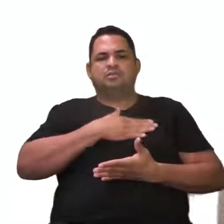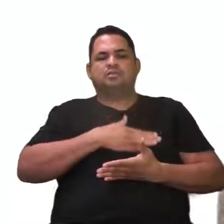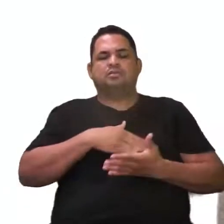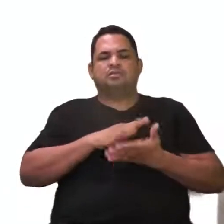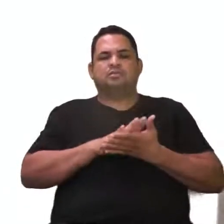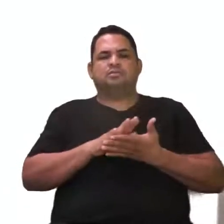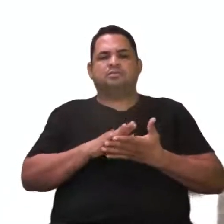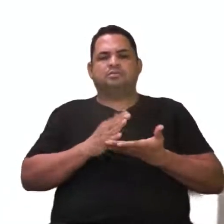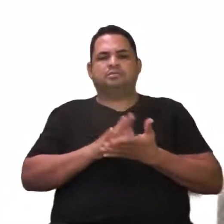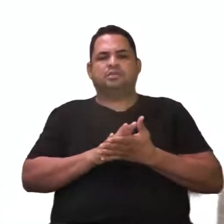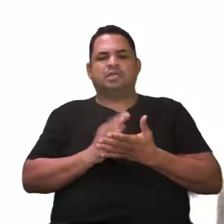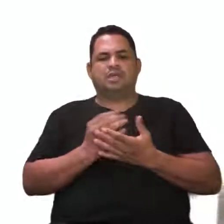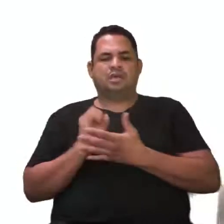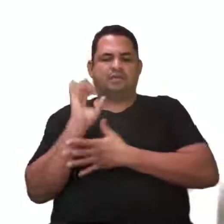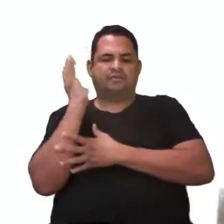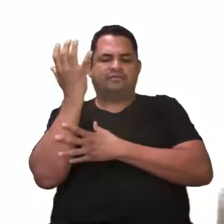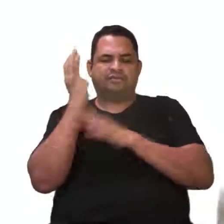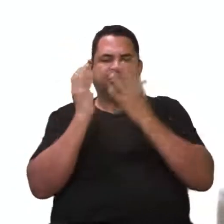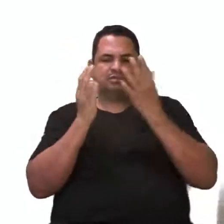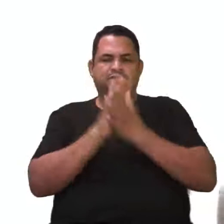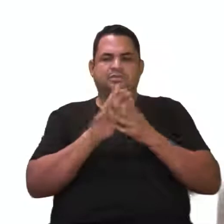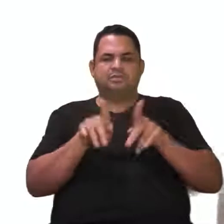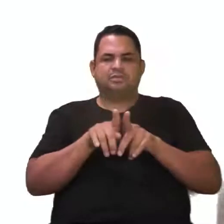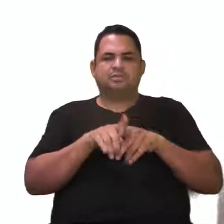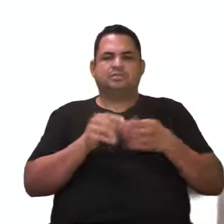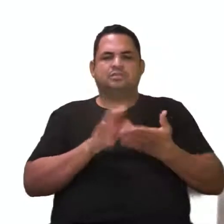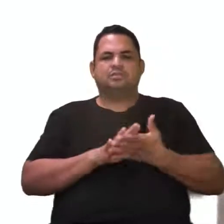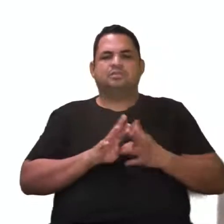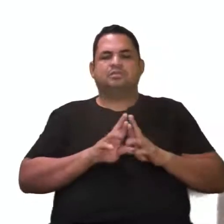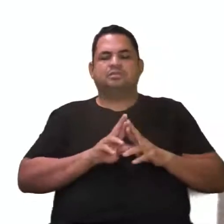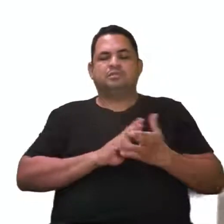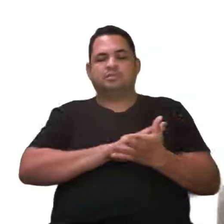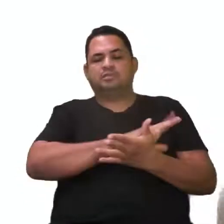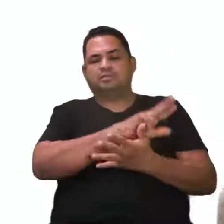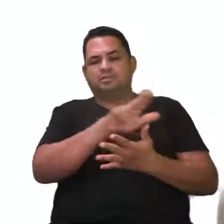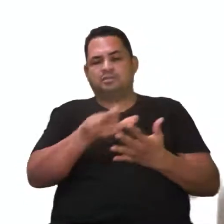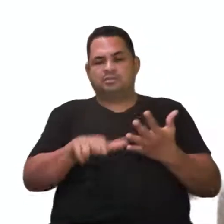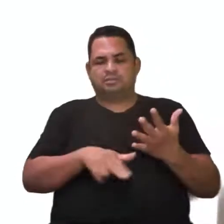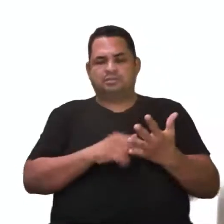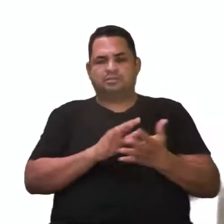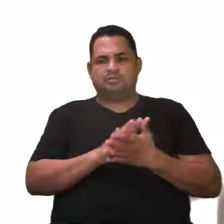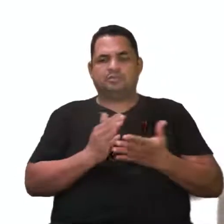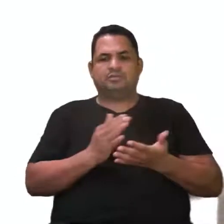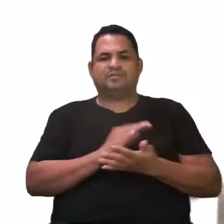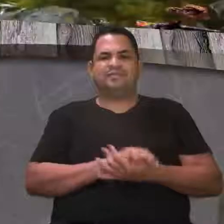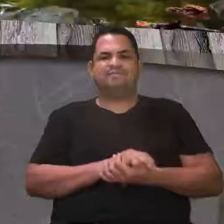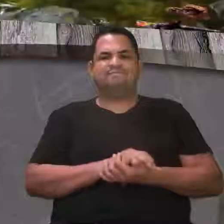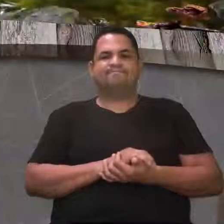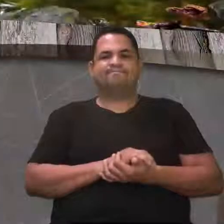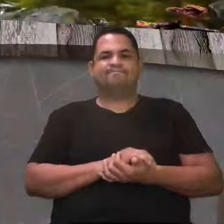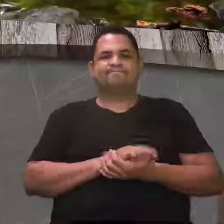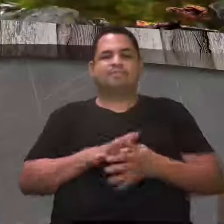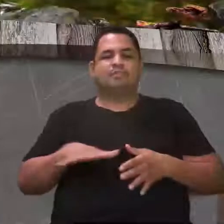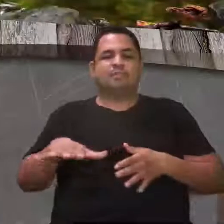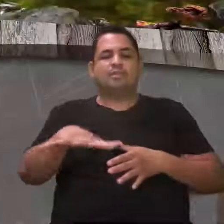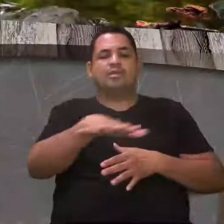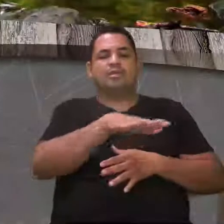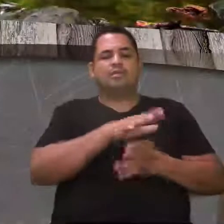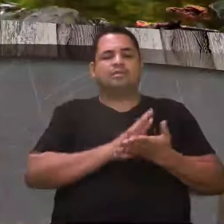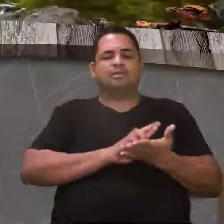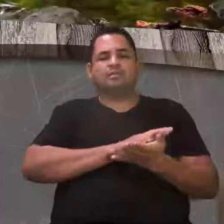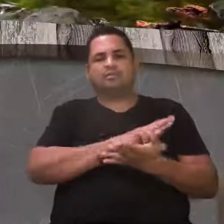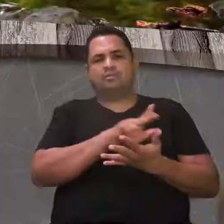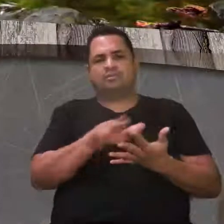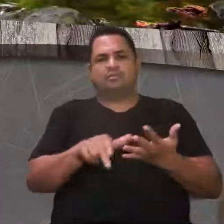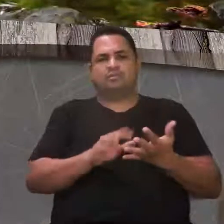os estratos da vegetação. A grande diversidade, olha aqui para mim, a grande